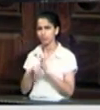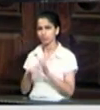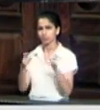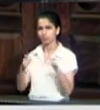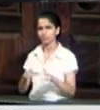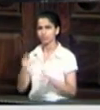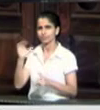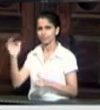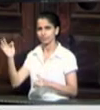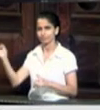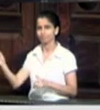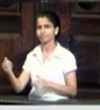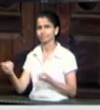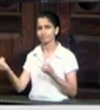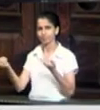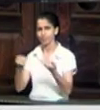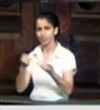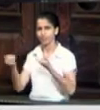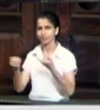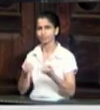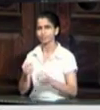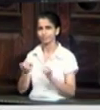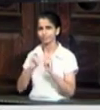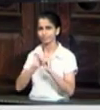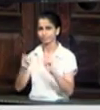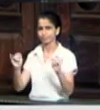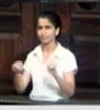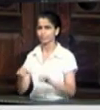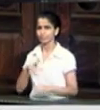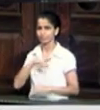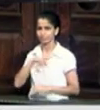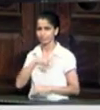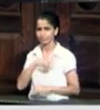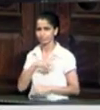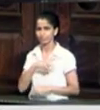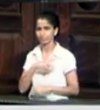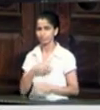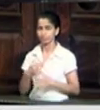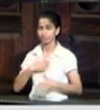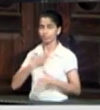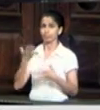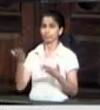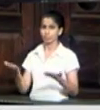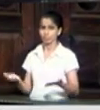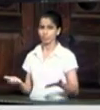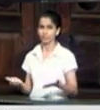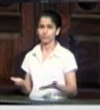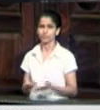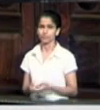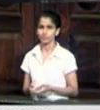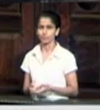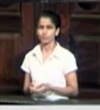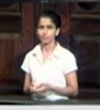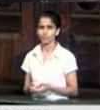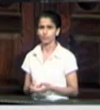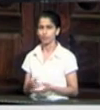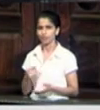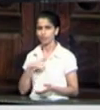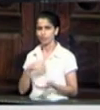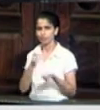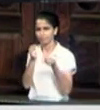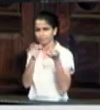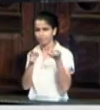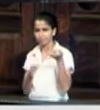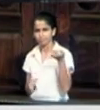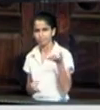traz essas notícias que, de um modo muito particular, nos espantam, né, com a sua riqueza de